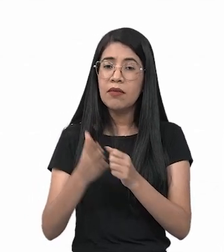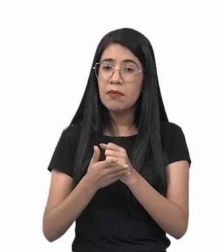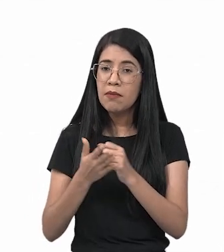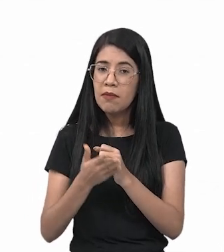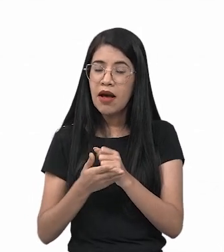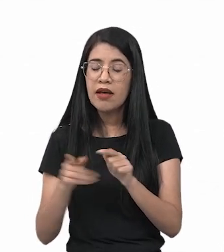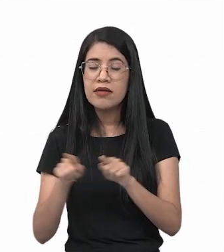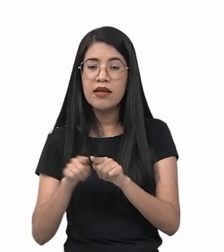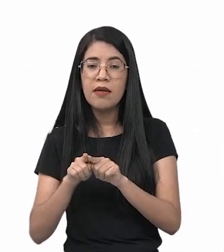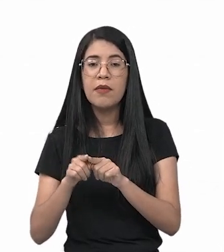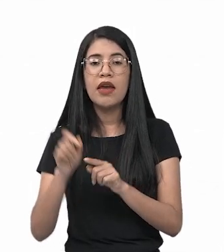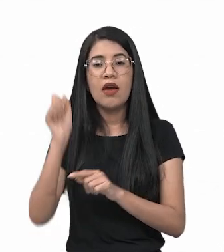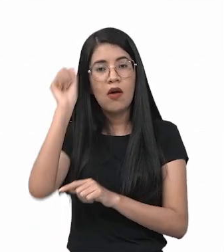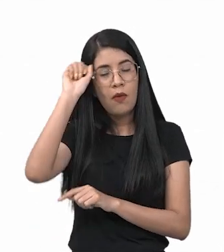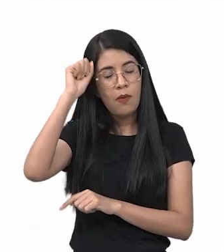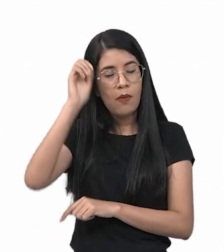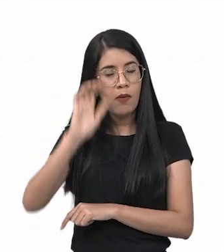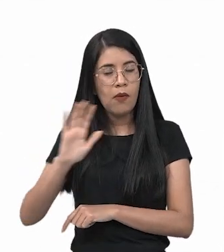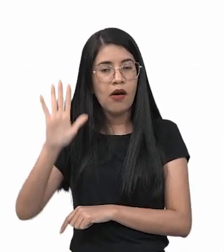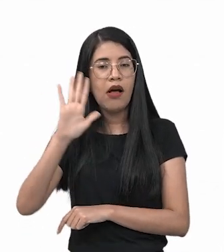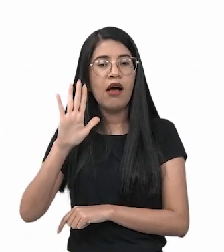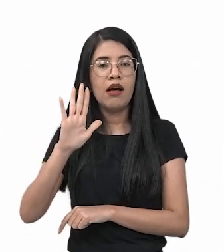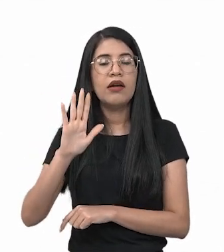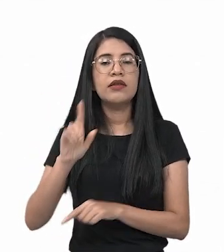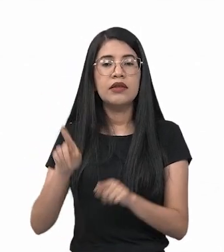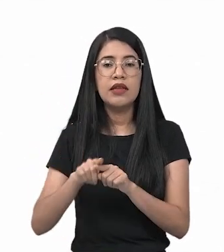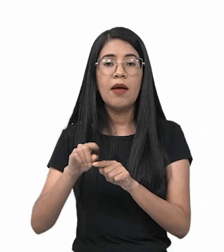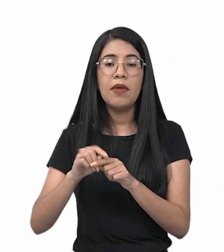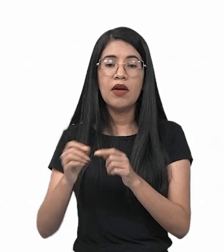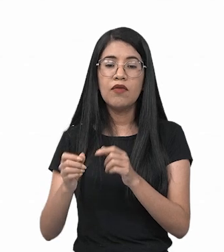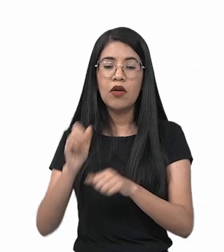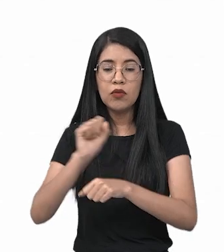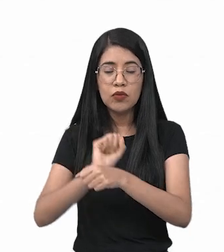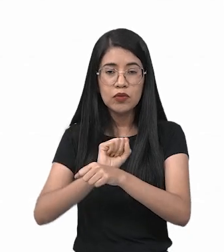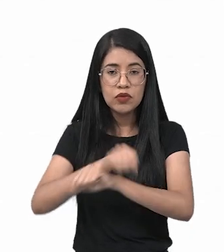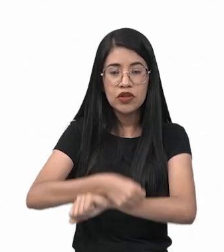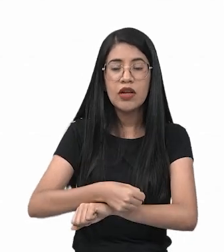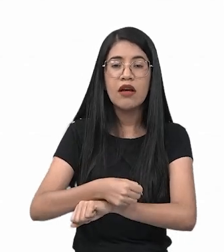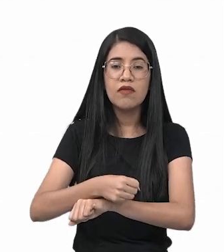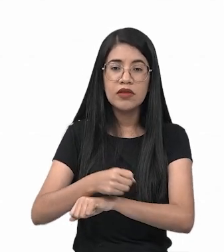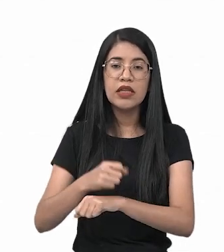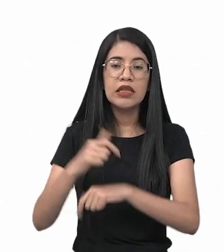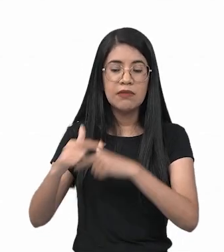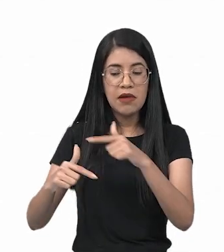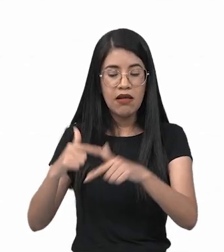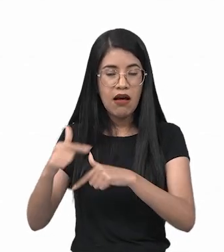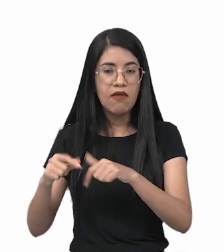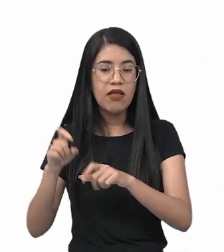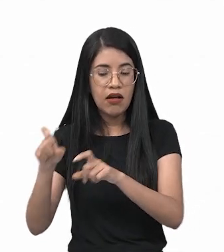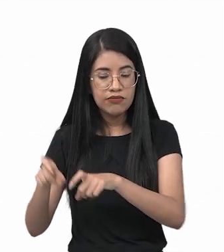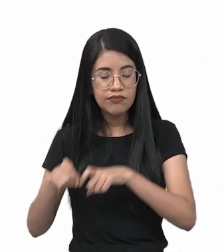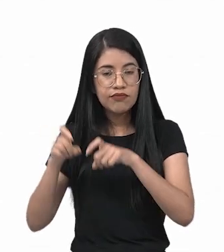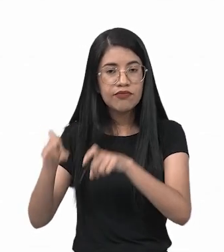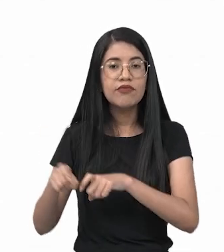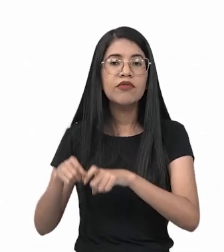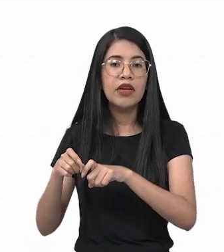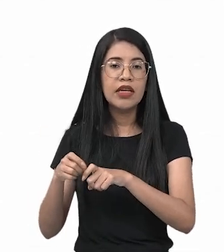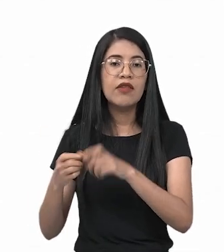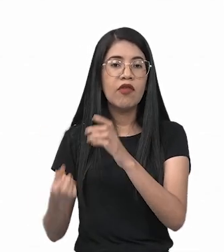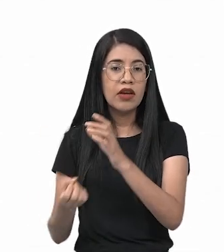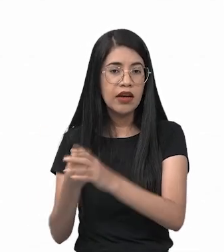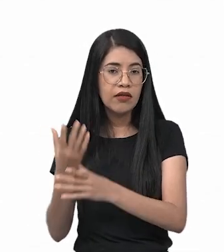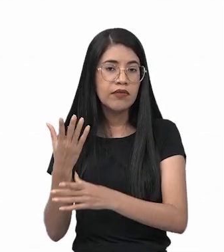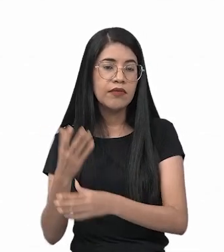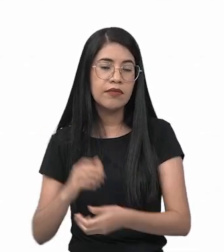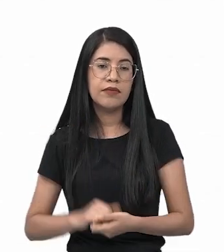origem africana e foi desenvolvido pelos escravos que trabalhavam nas plantações de algodão do sul dos